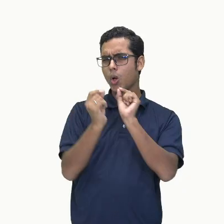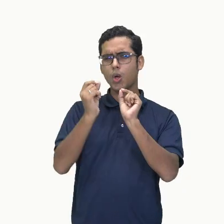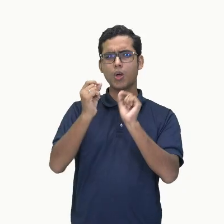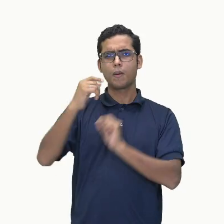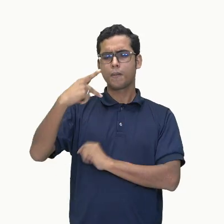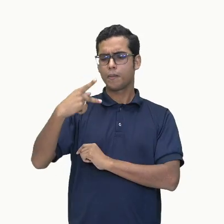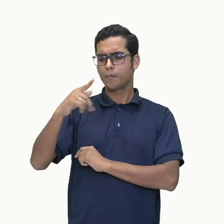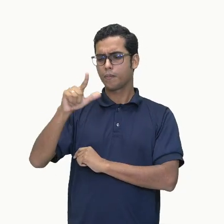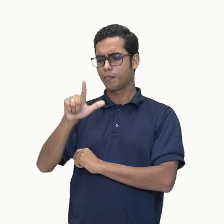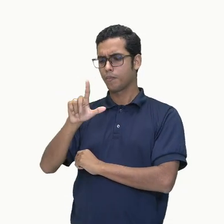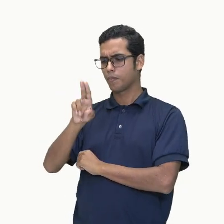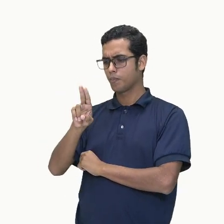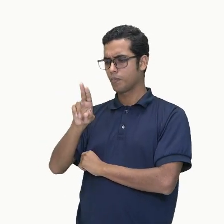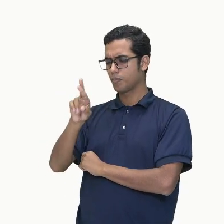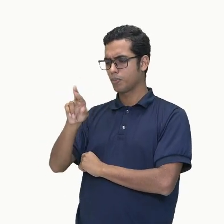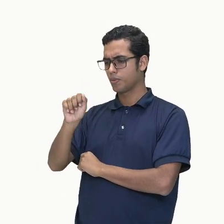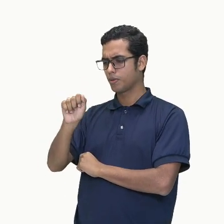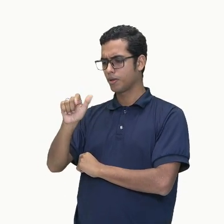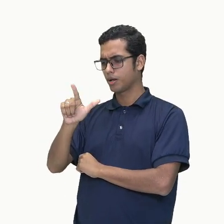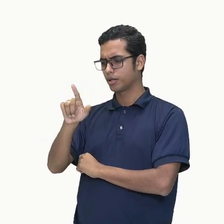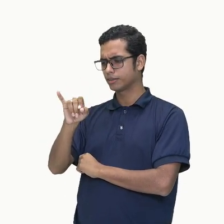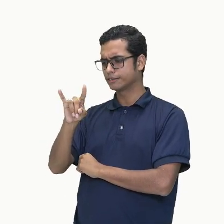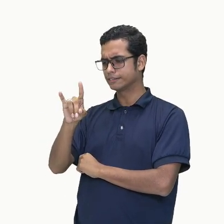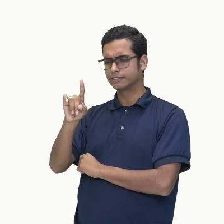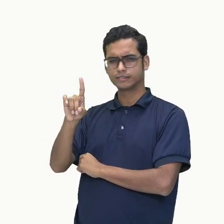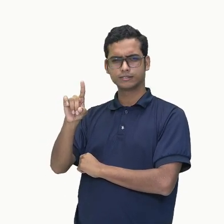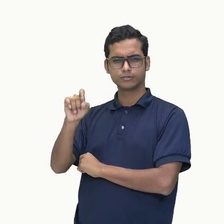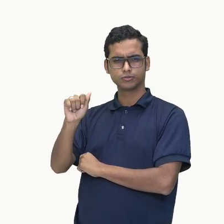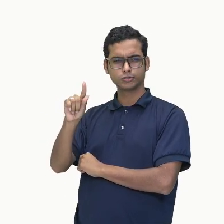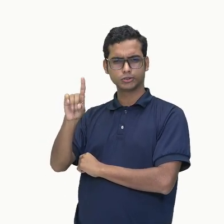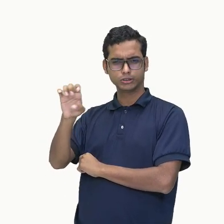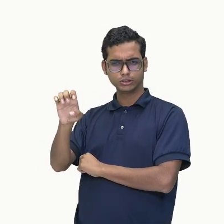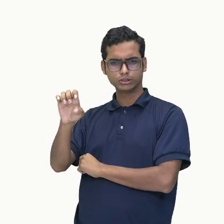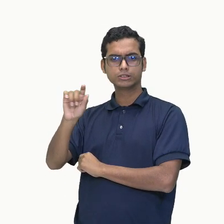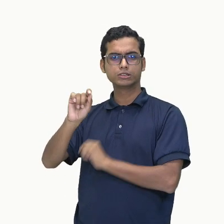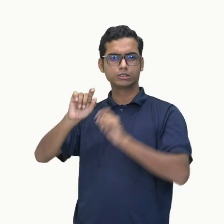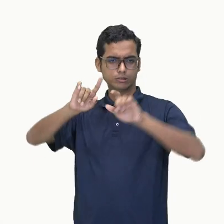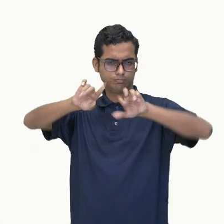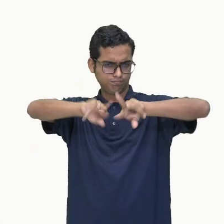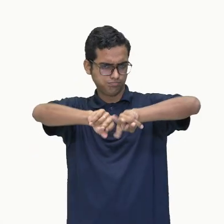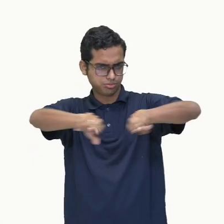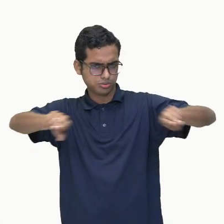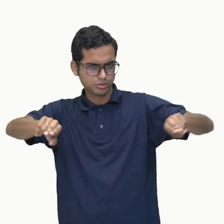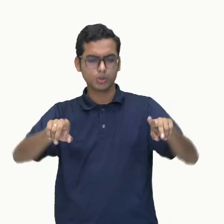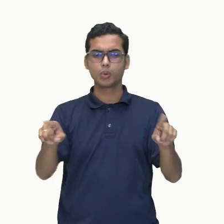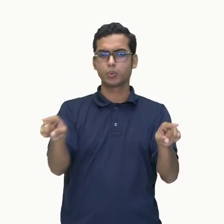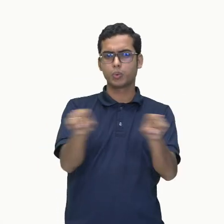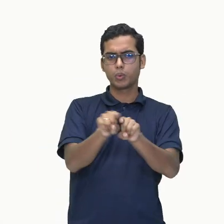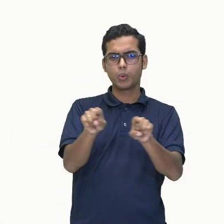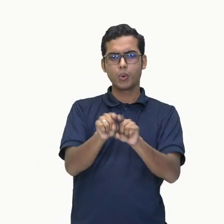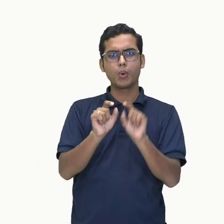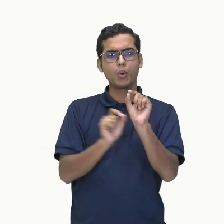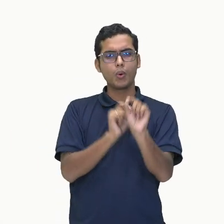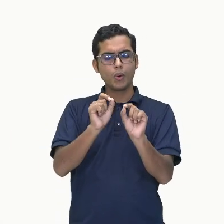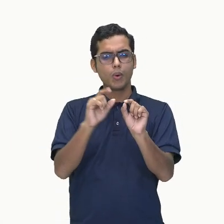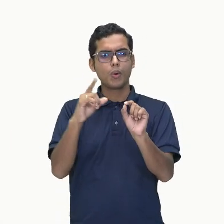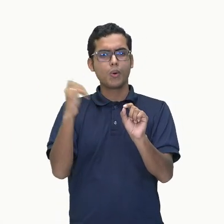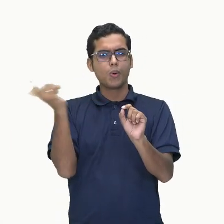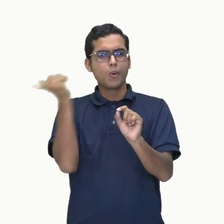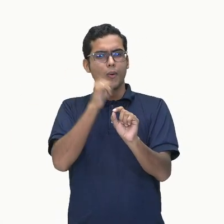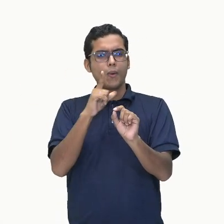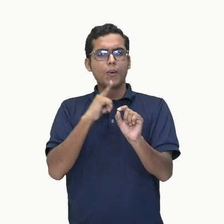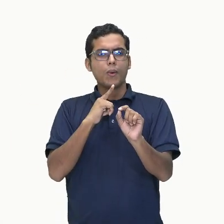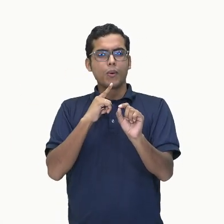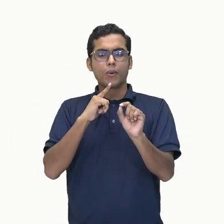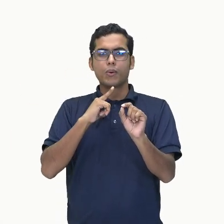e esse diálogo é justamente esse diálogo entre vários olhares que vão, na verdade, ampliar